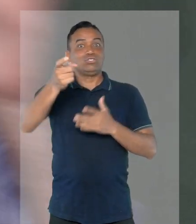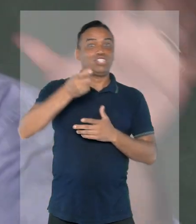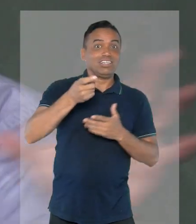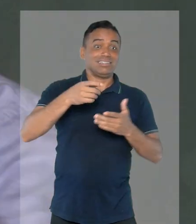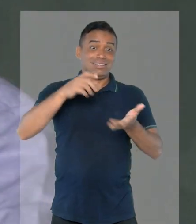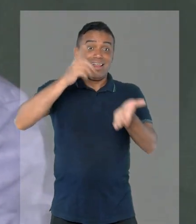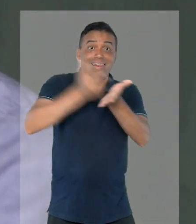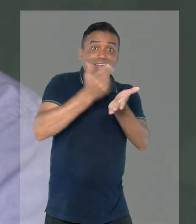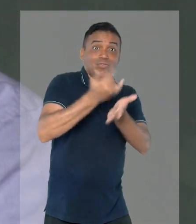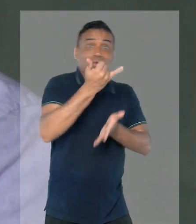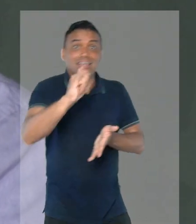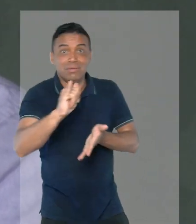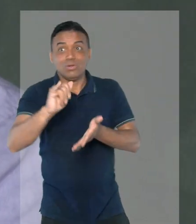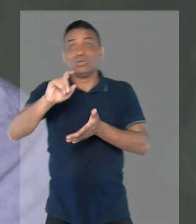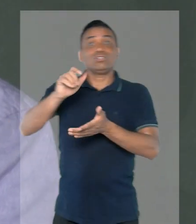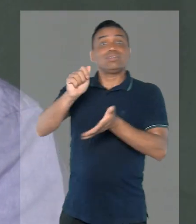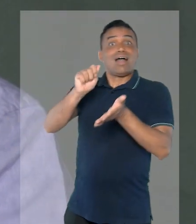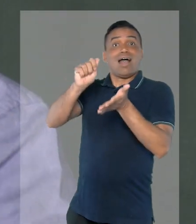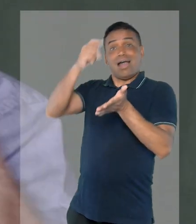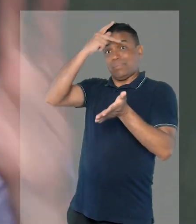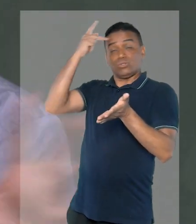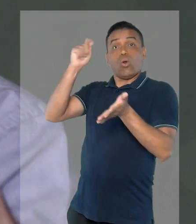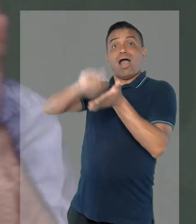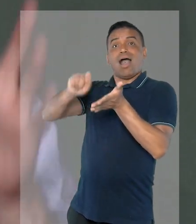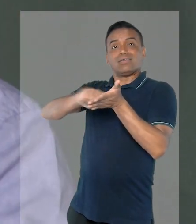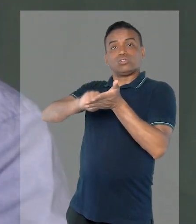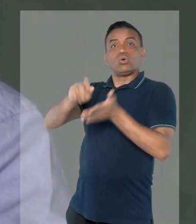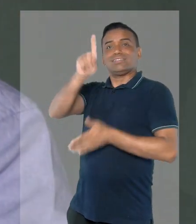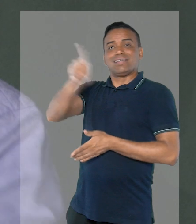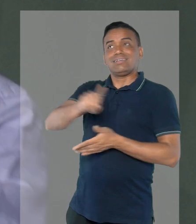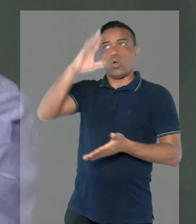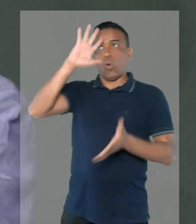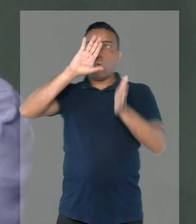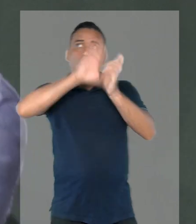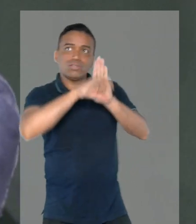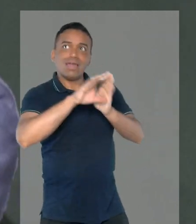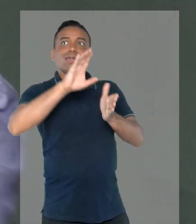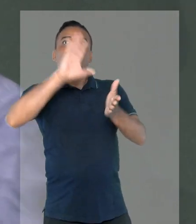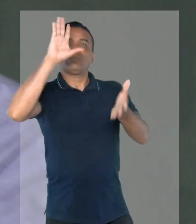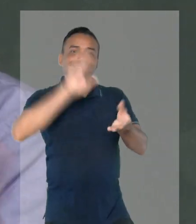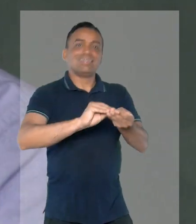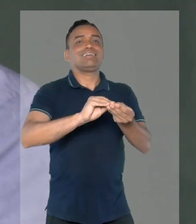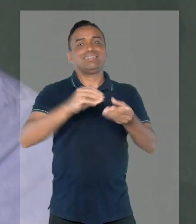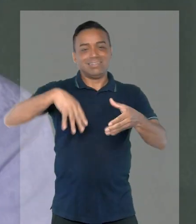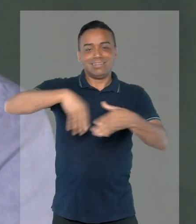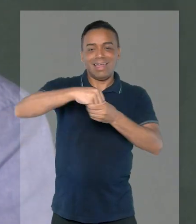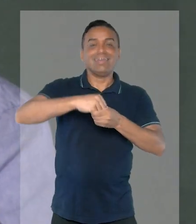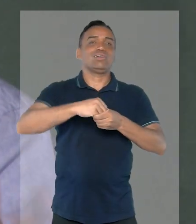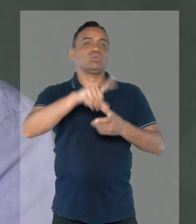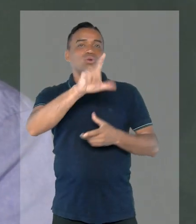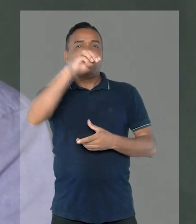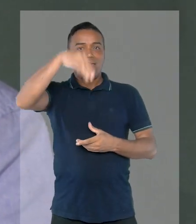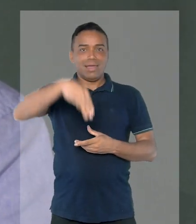Z. Então eu estava seguindo esse grande esquema, assim, era assim, o conceito de síntese na obra de Paulo Leminski, era alguma coisa assim.